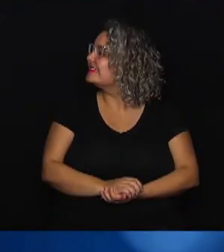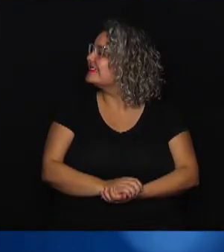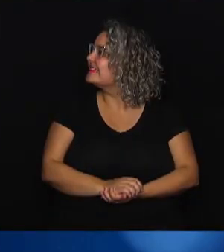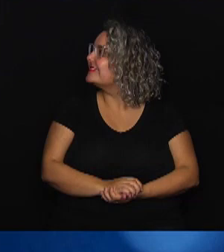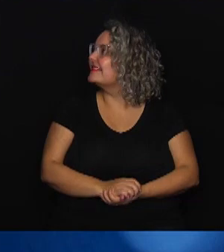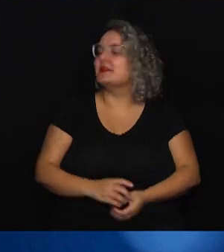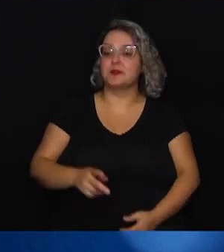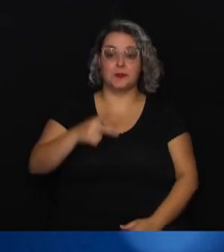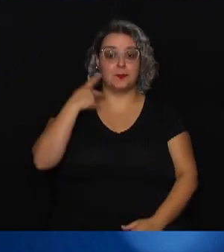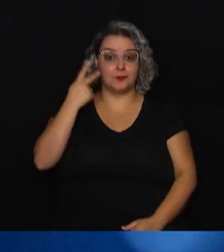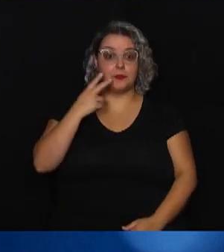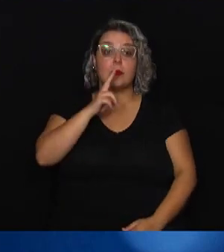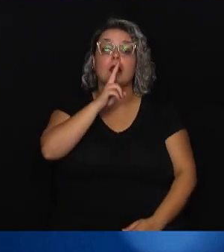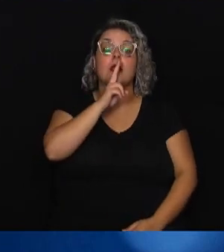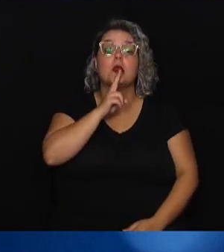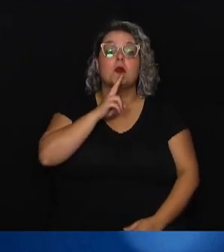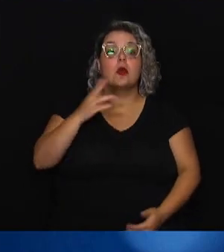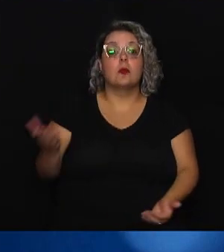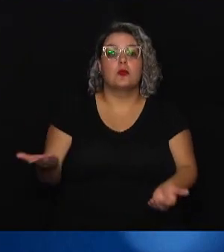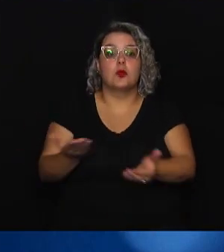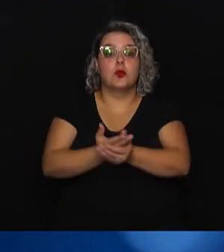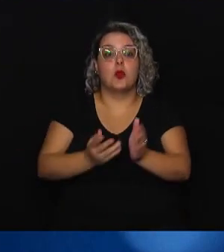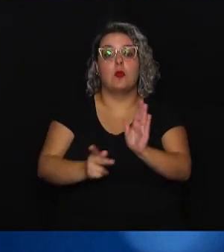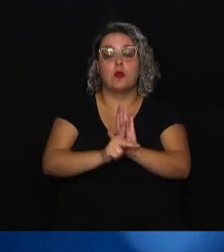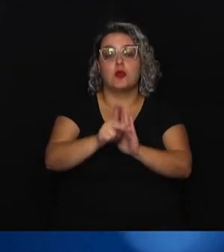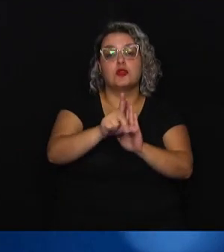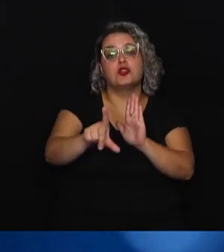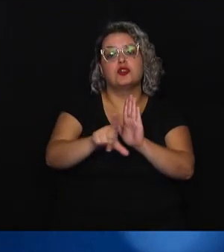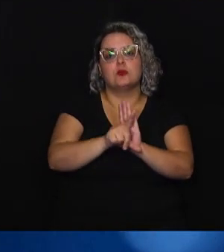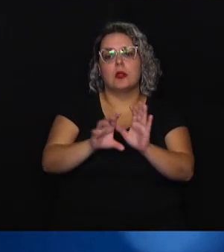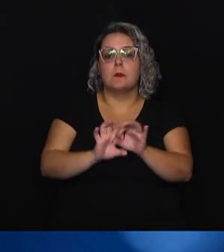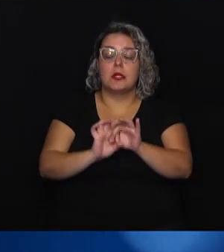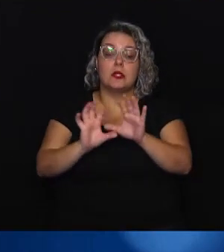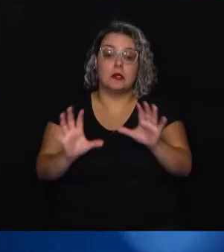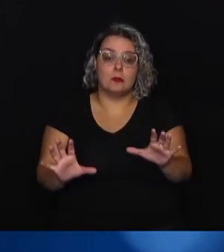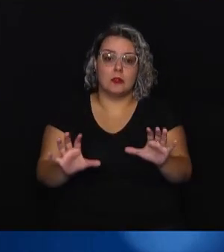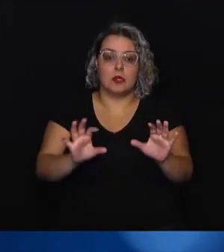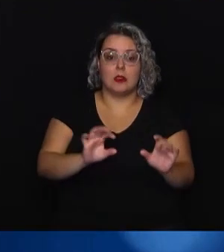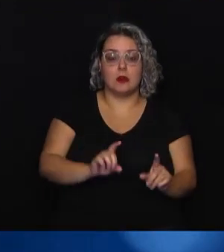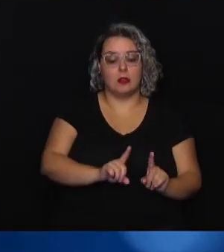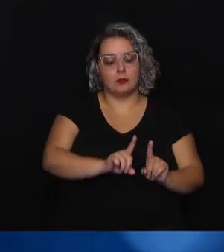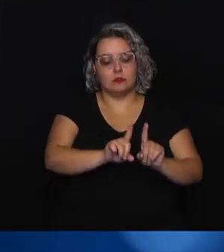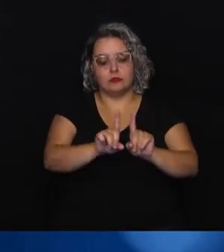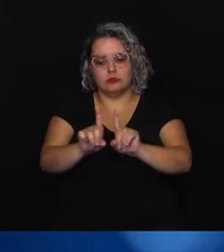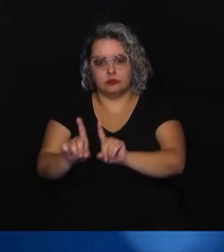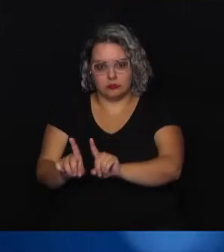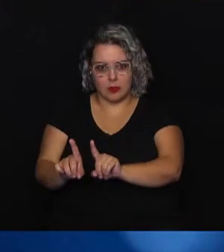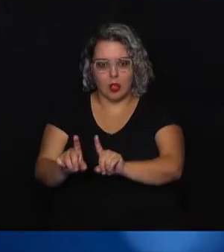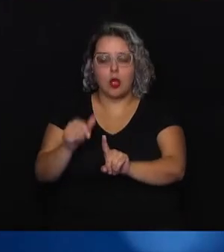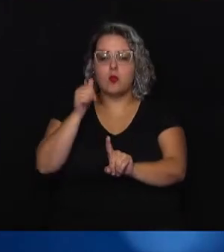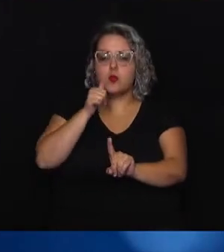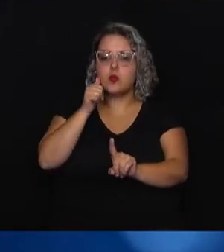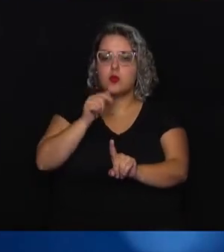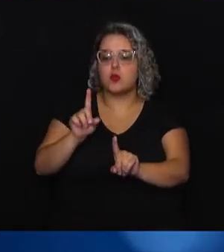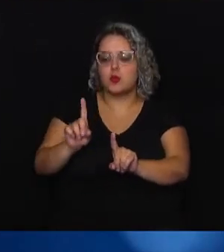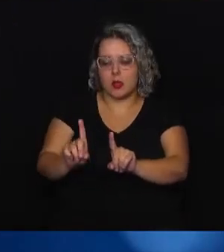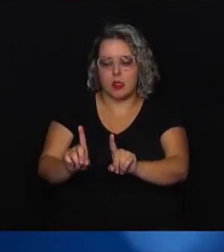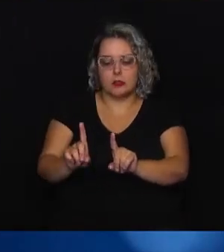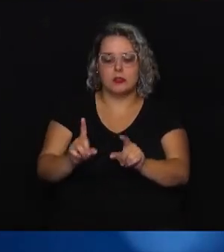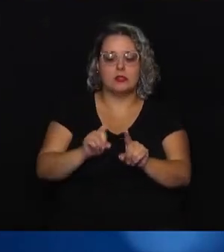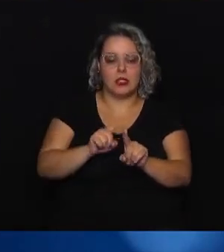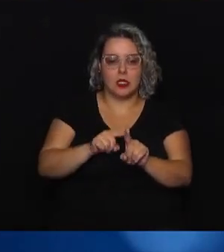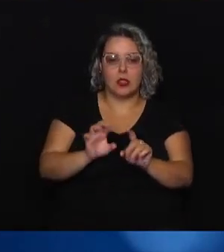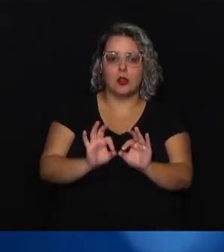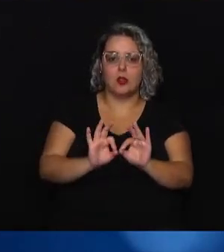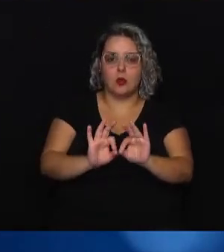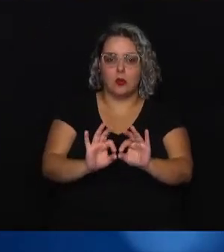Vereador Nelson Osseri protocola projeto de lei para permitir acompanhante a mulheres durante procedimento médico que